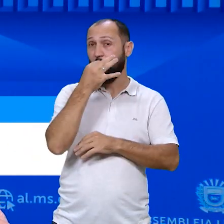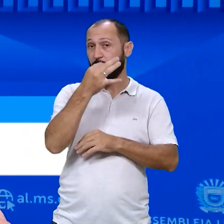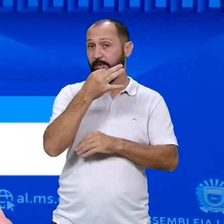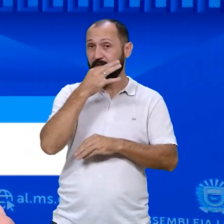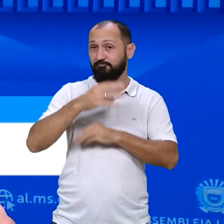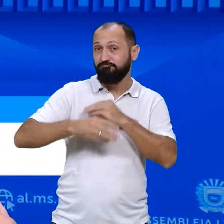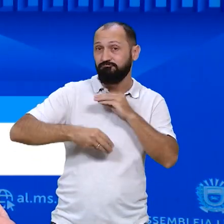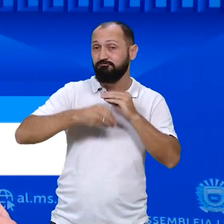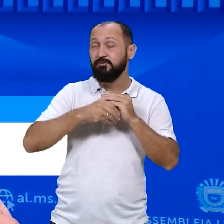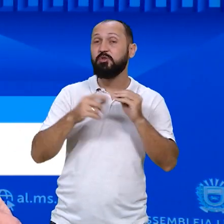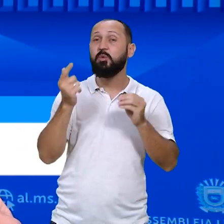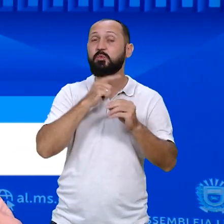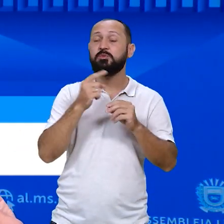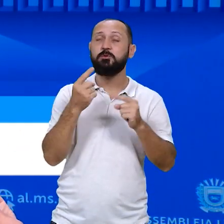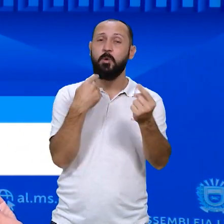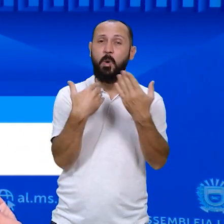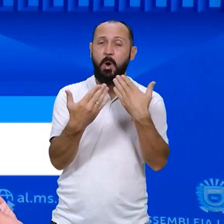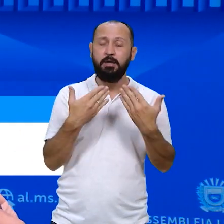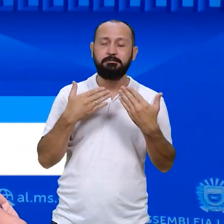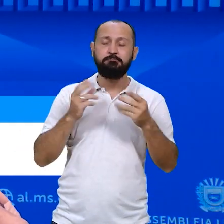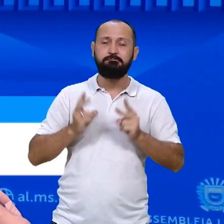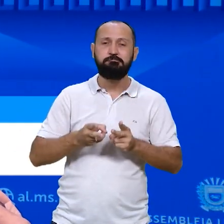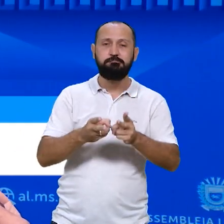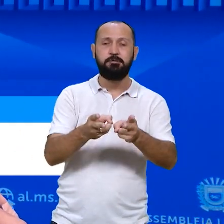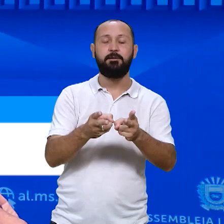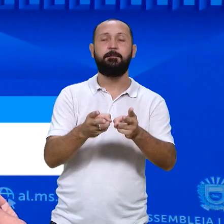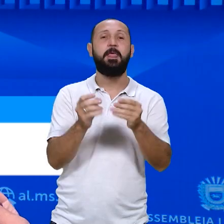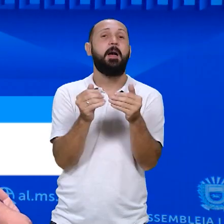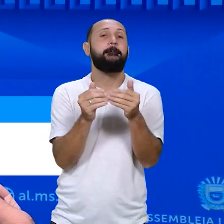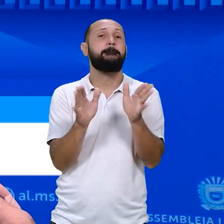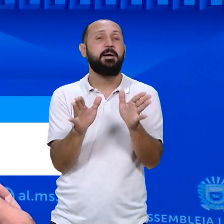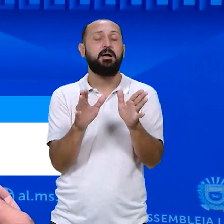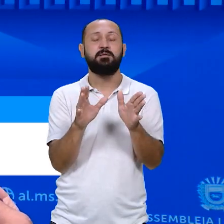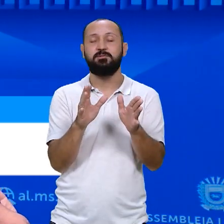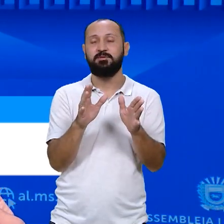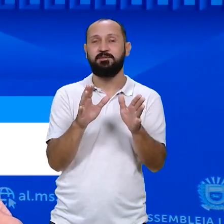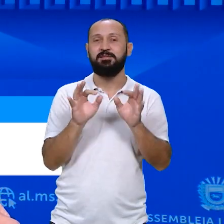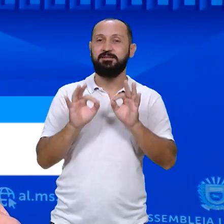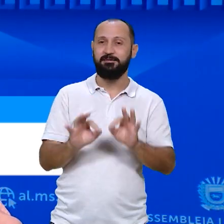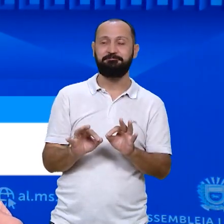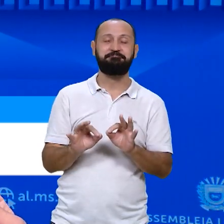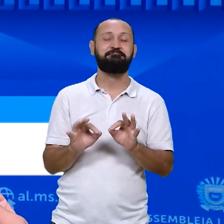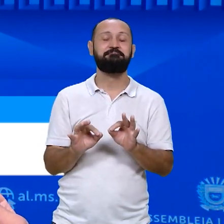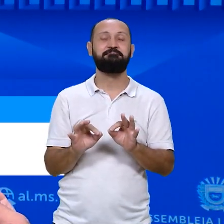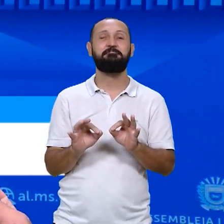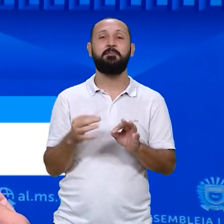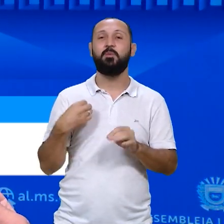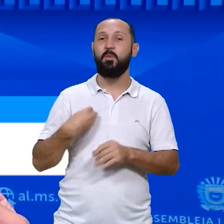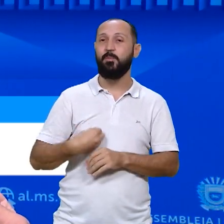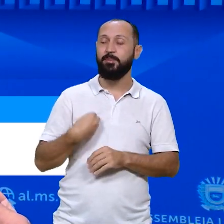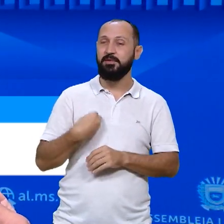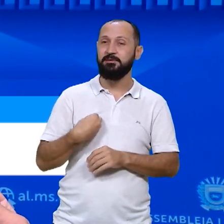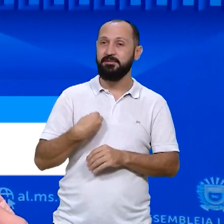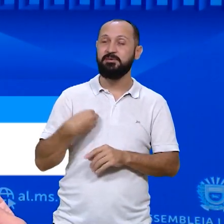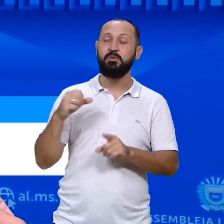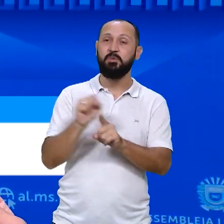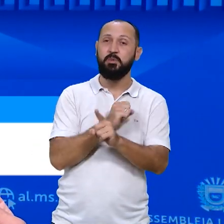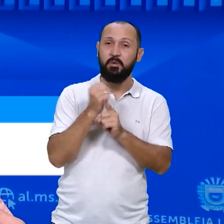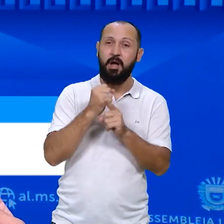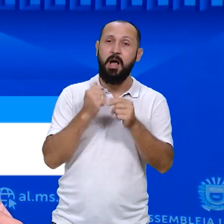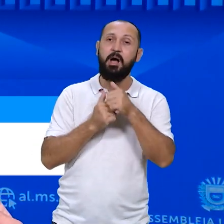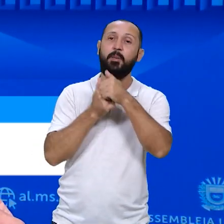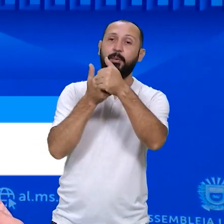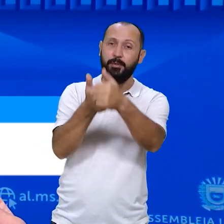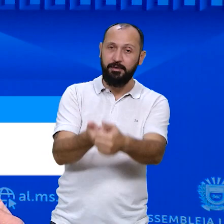nossos pontos de vista e que a gente possa ter um diálogo, continuar com esse diálogo aberto, franco e com a participação